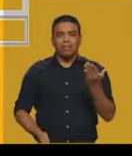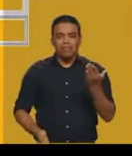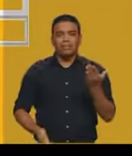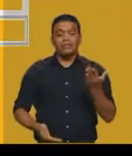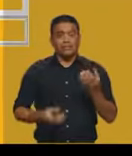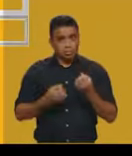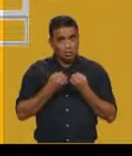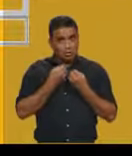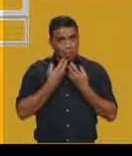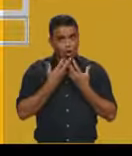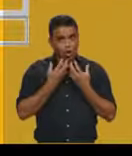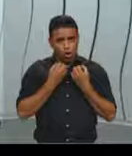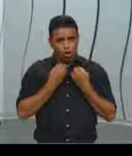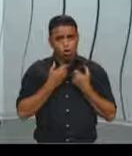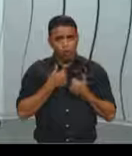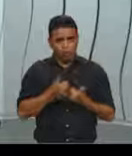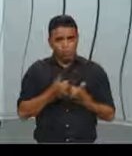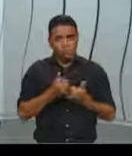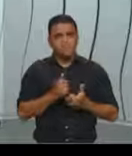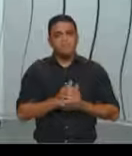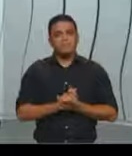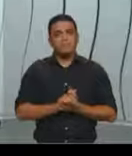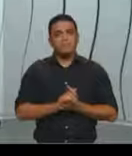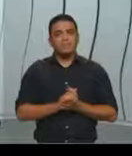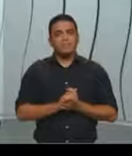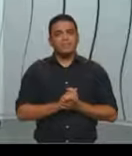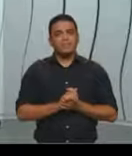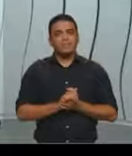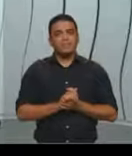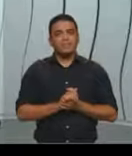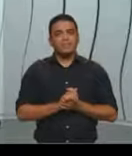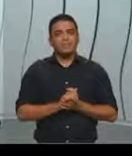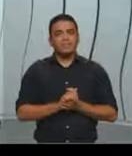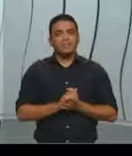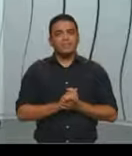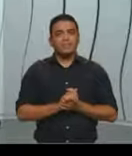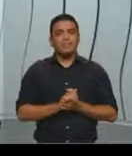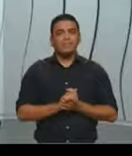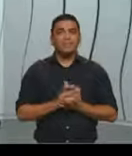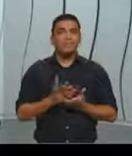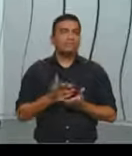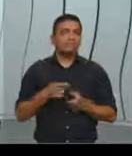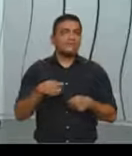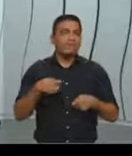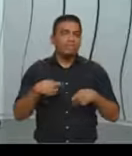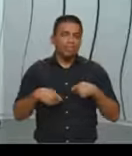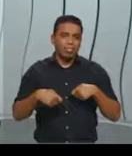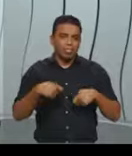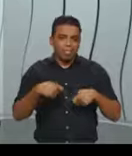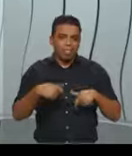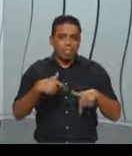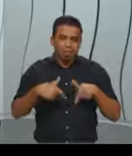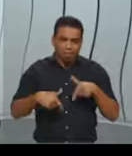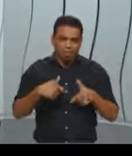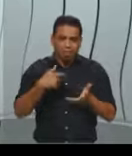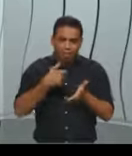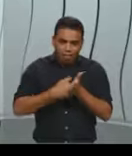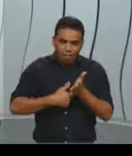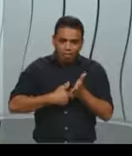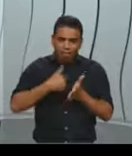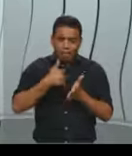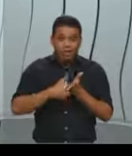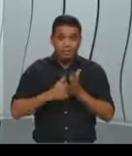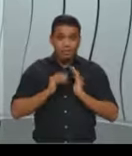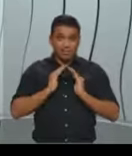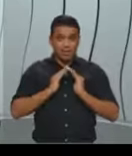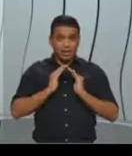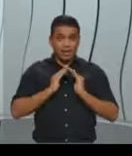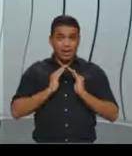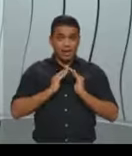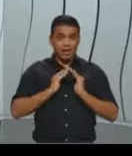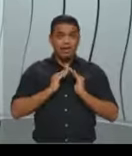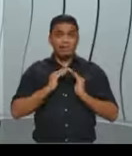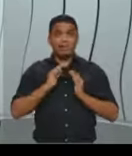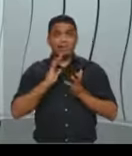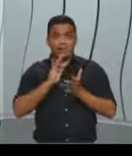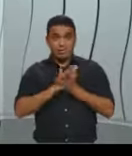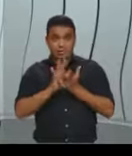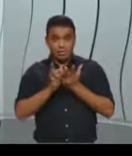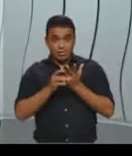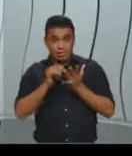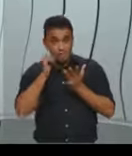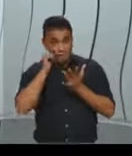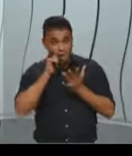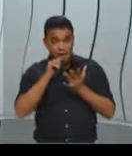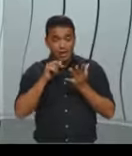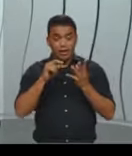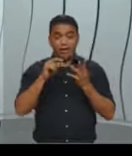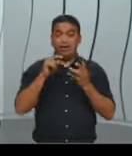para a gente. Porque é menos trabalho. Igual lá em casa, eu, minha esposa e meu filho. Toda vez que a